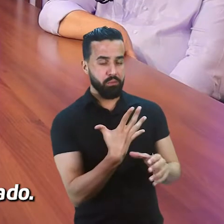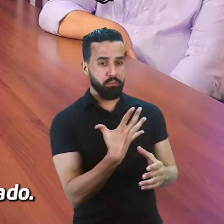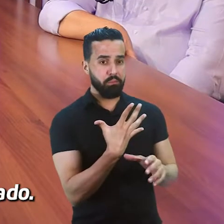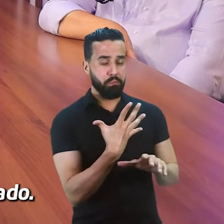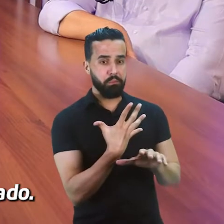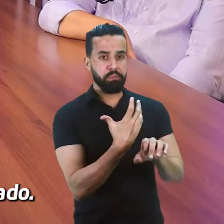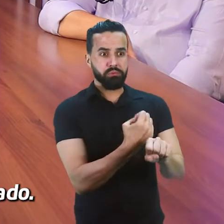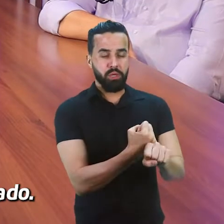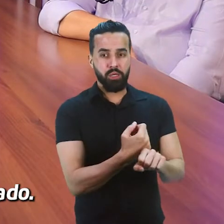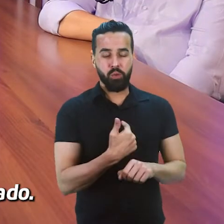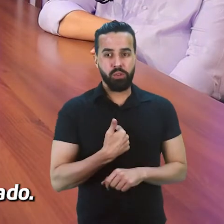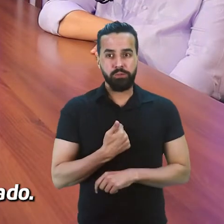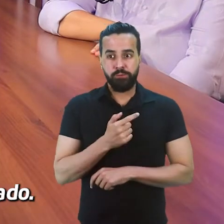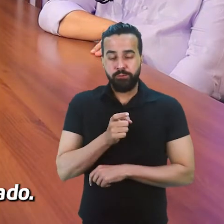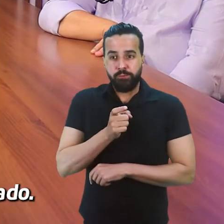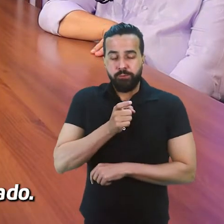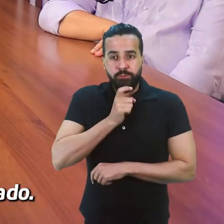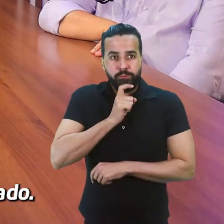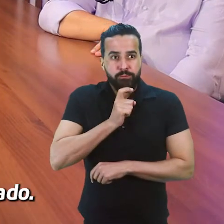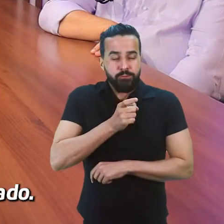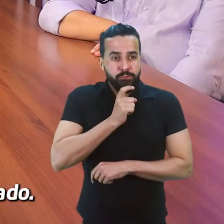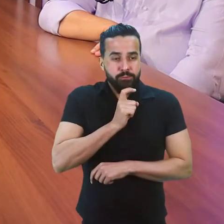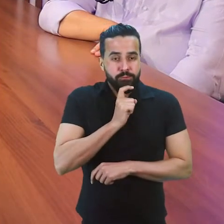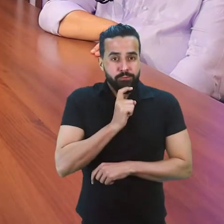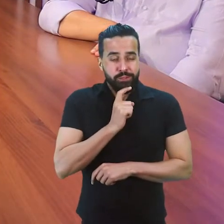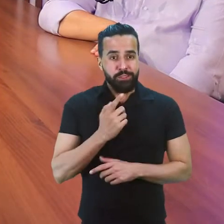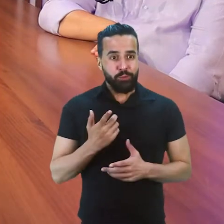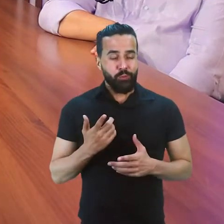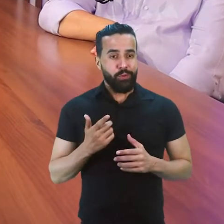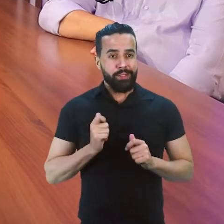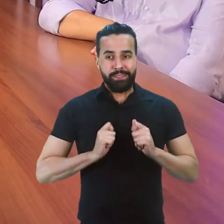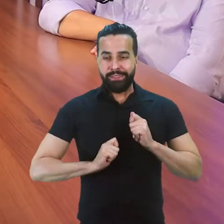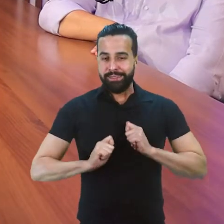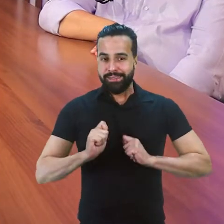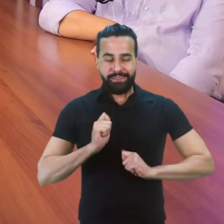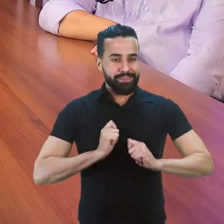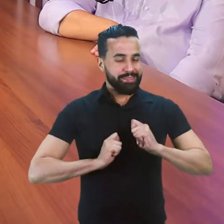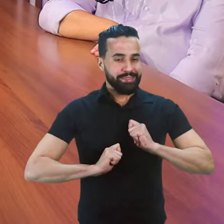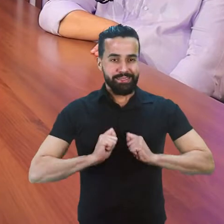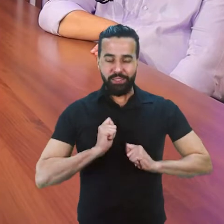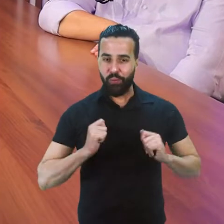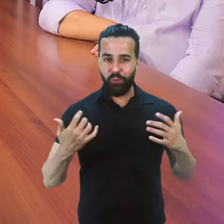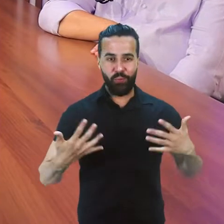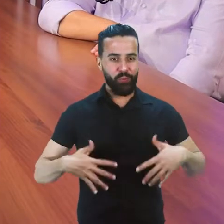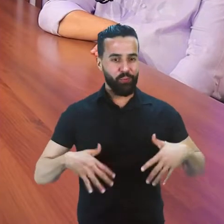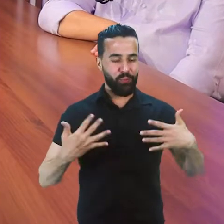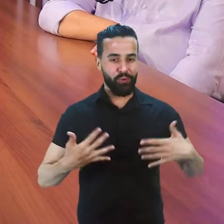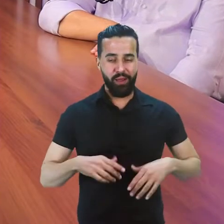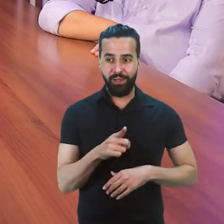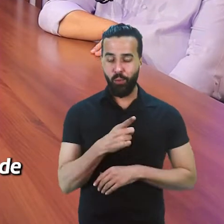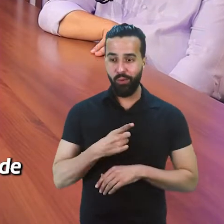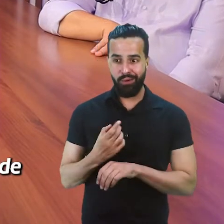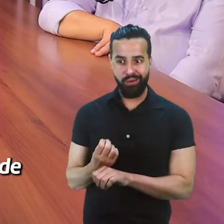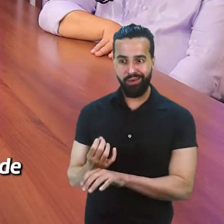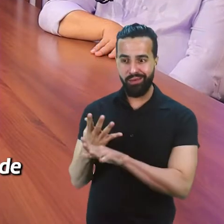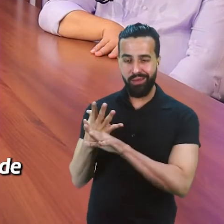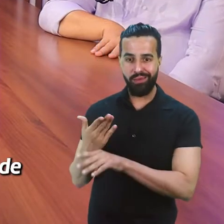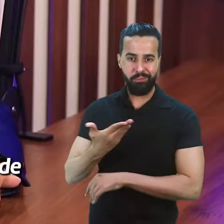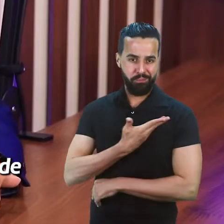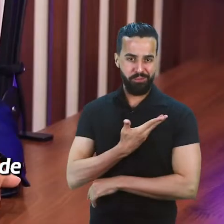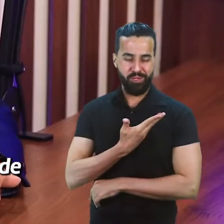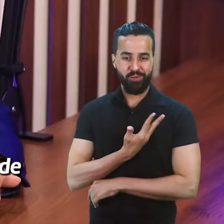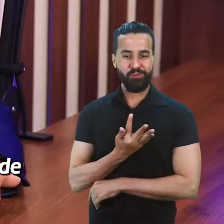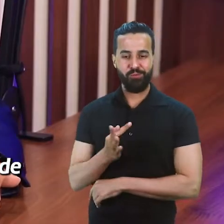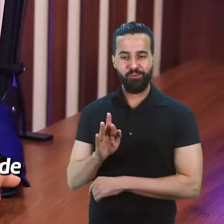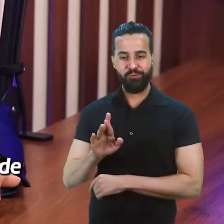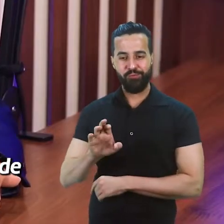estava todo gelado, acho que eu estava quase empedrado, viu? E aí eu peguei e liguei para o Frederico, né? Falei, Frederico, surgiu